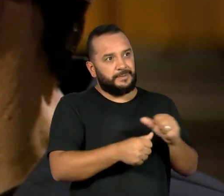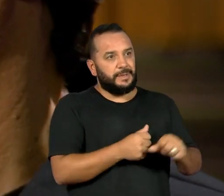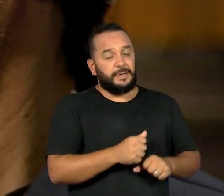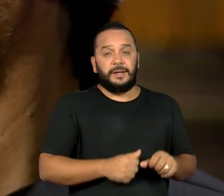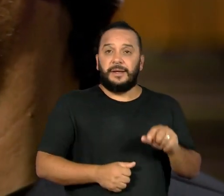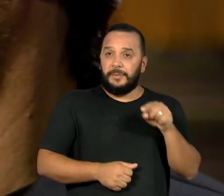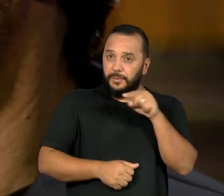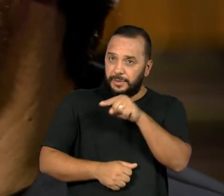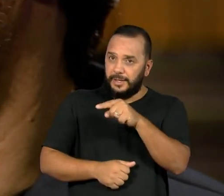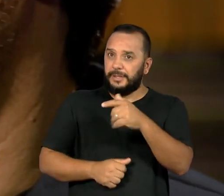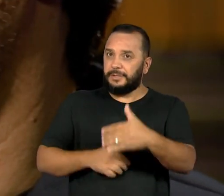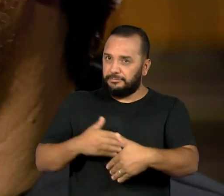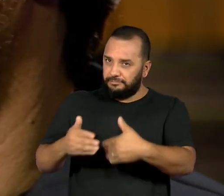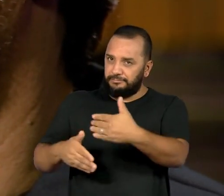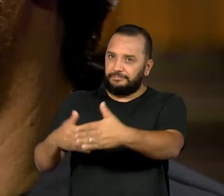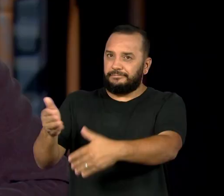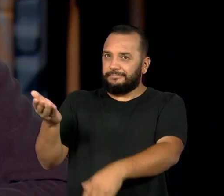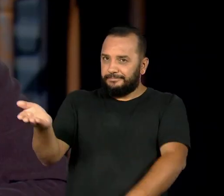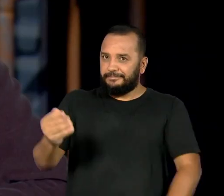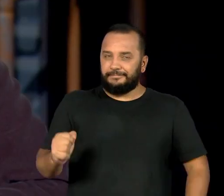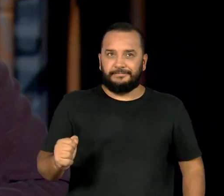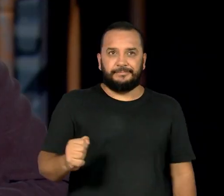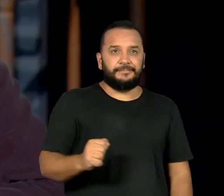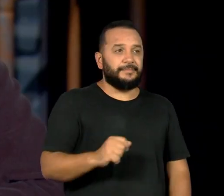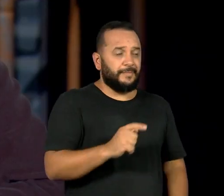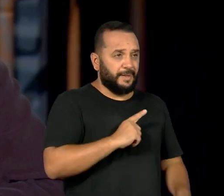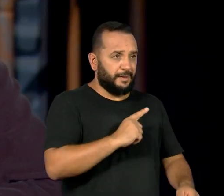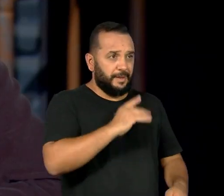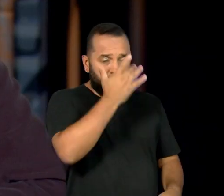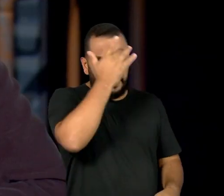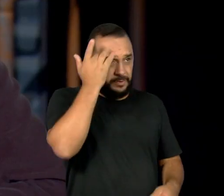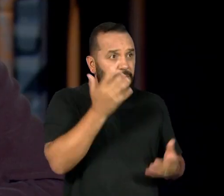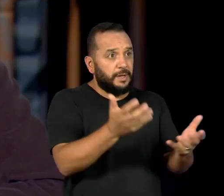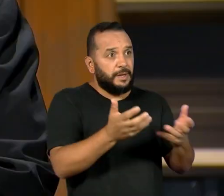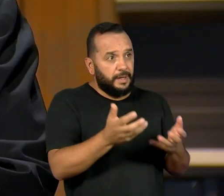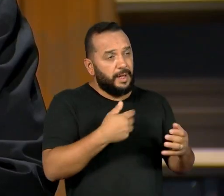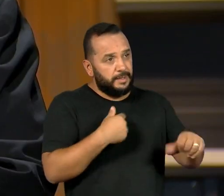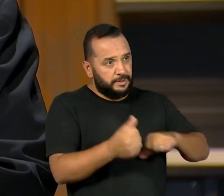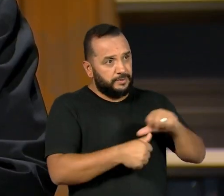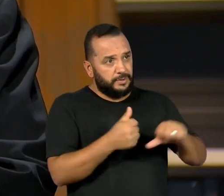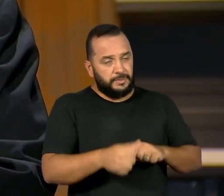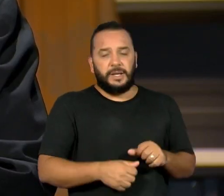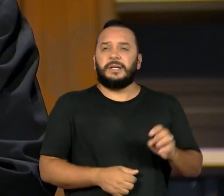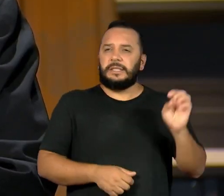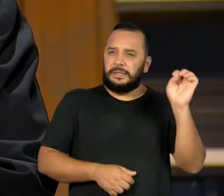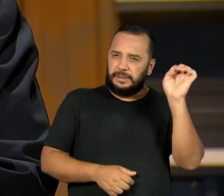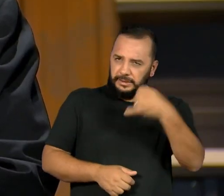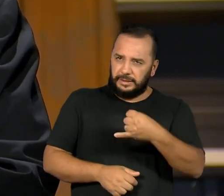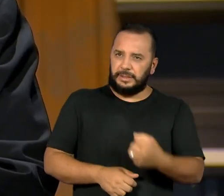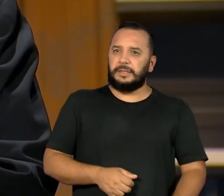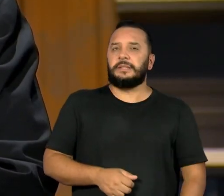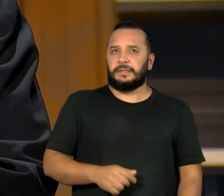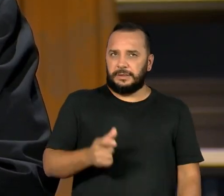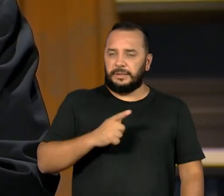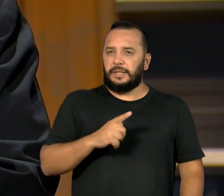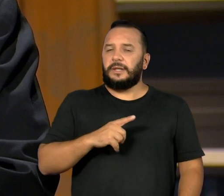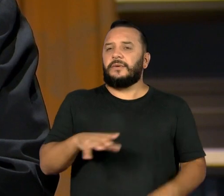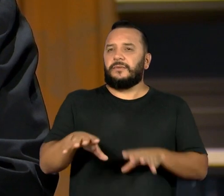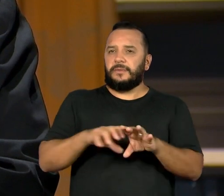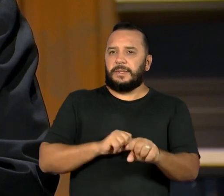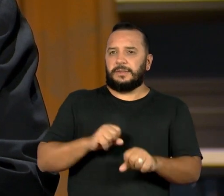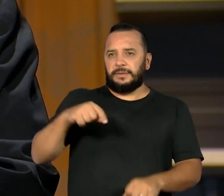quer caminhar. E você tem encontrado gente disposta a se transformar? Sim, né? A gente faz formação no Brasil